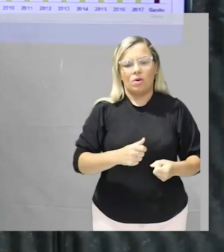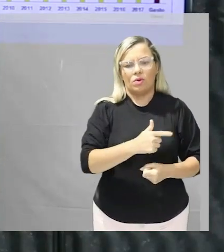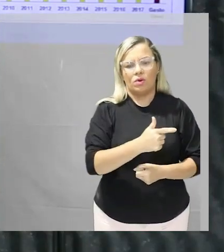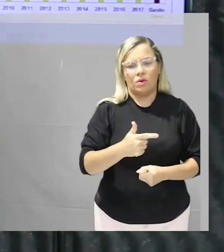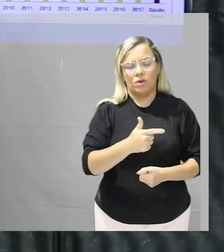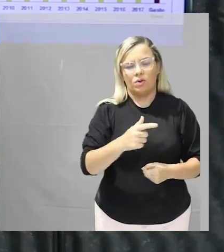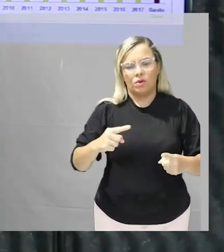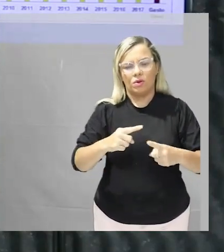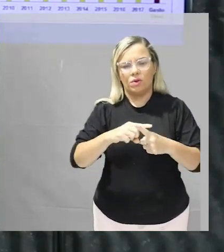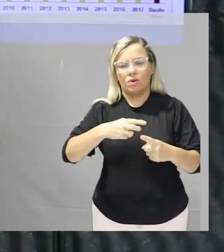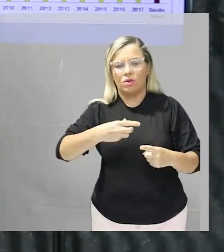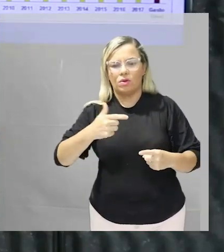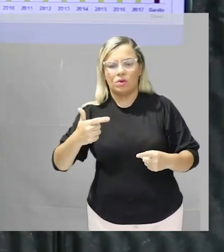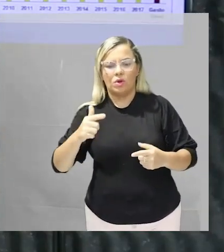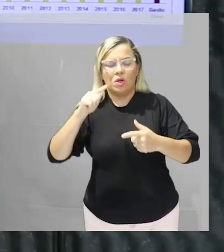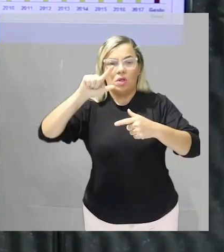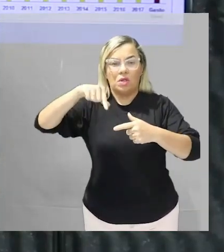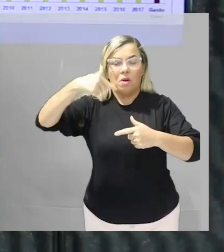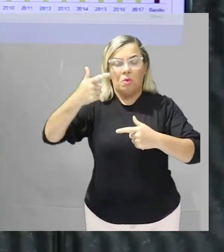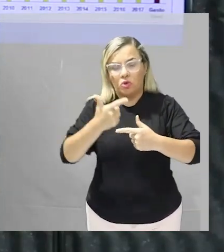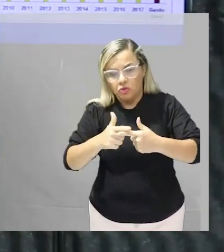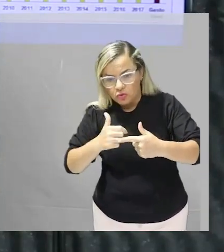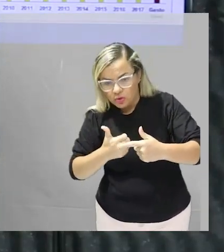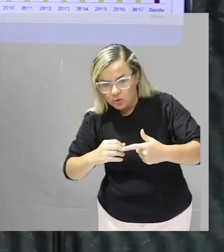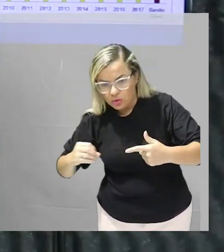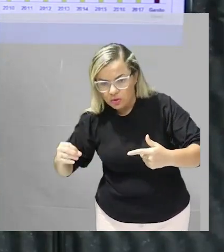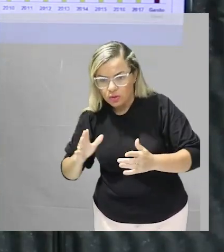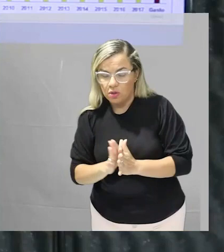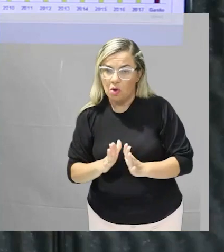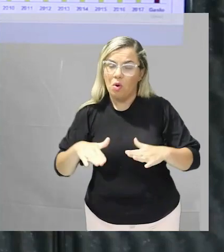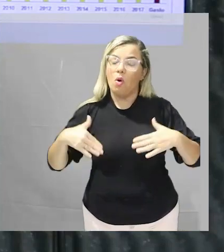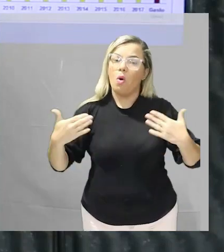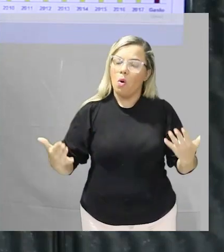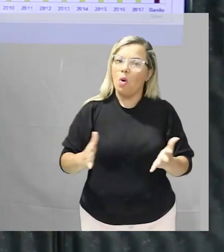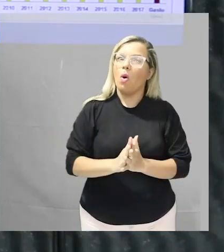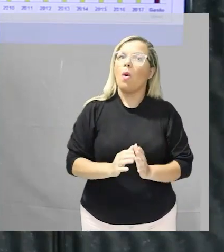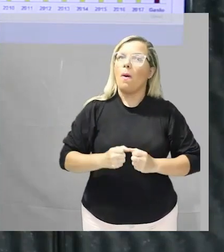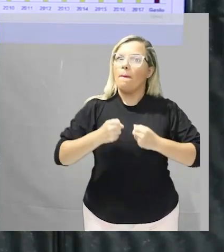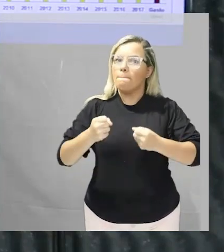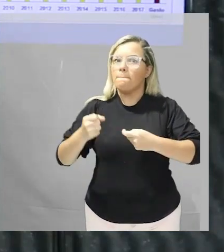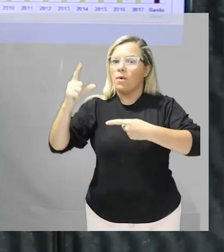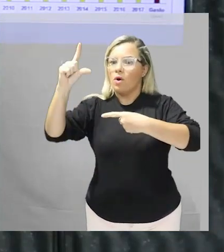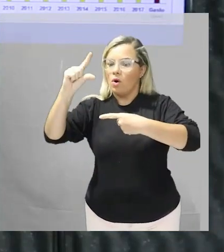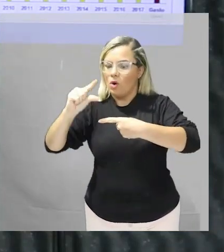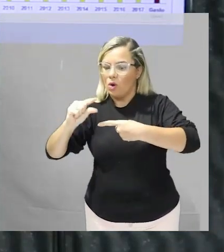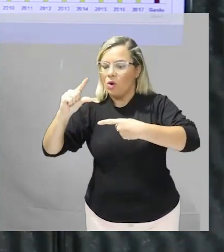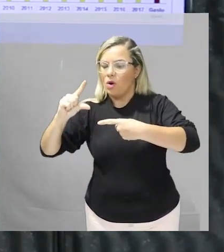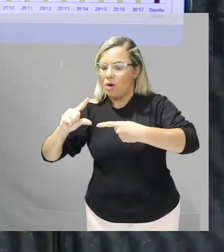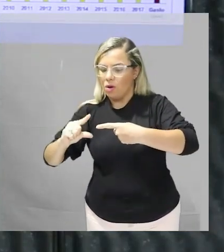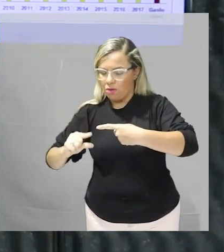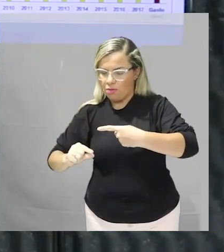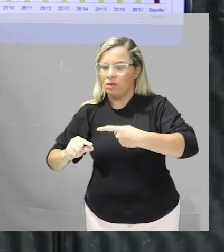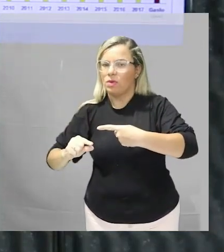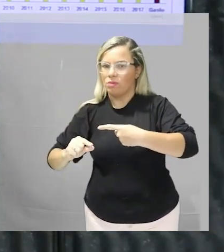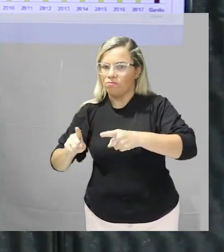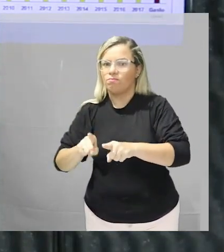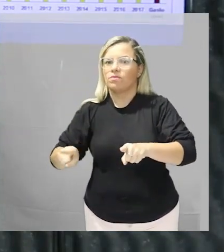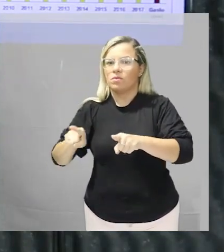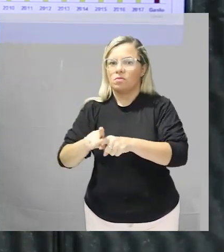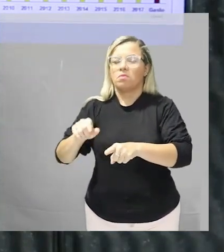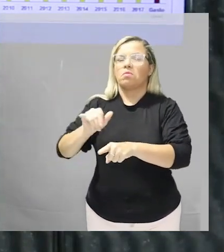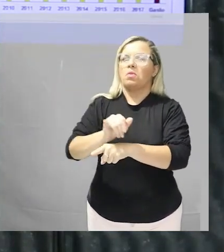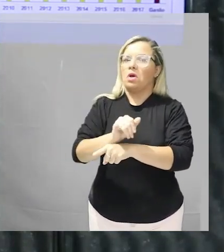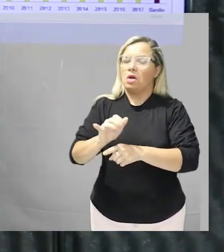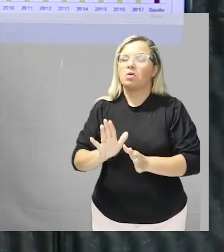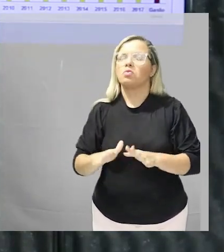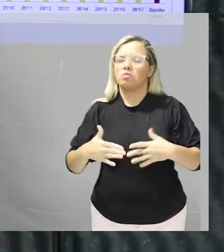e esse resultado dividir pelos 100 ou eu posso sair reduzindo a fração também é uma estratégia e aí fica a seu